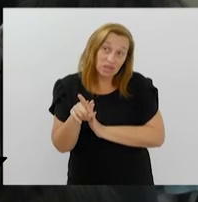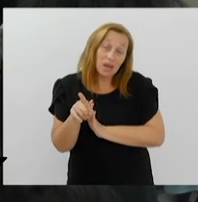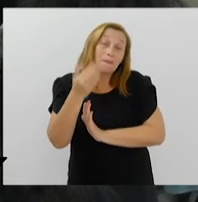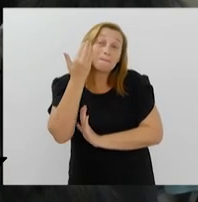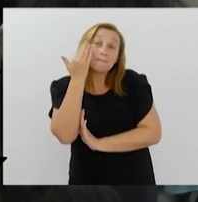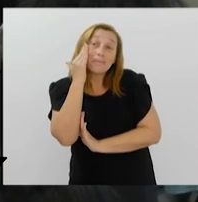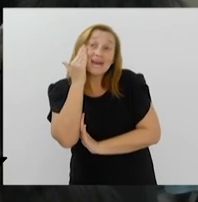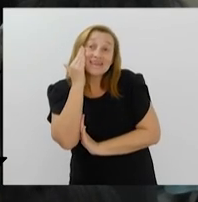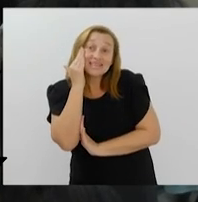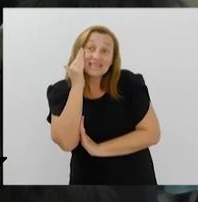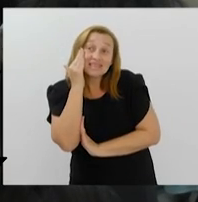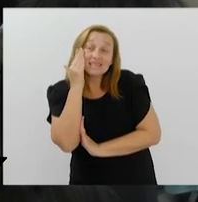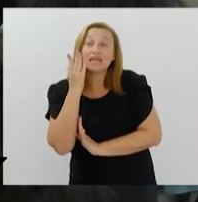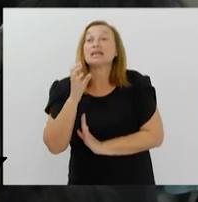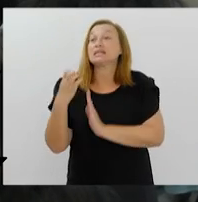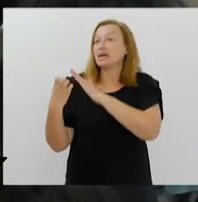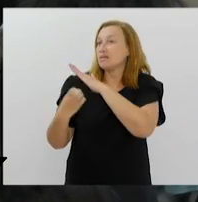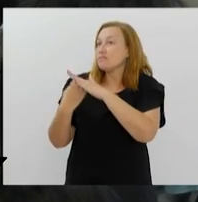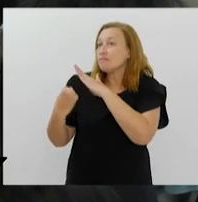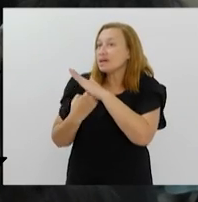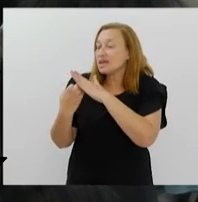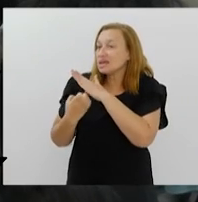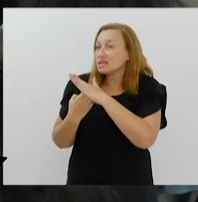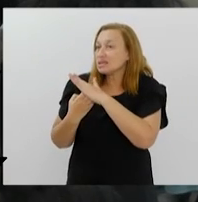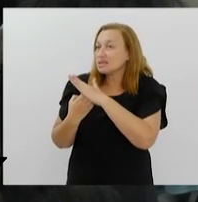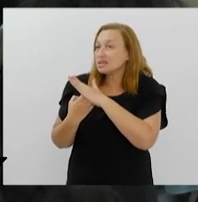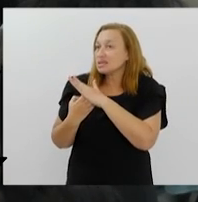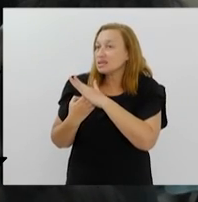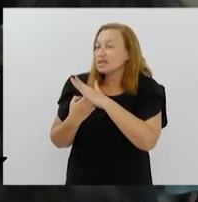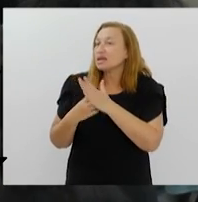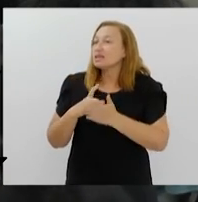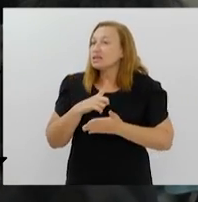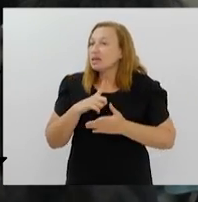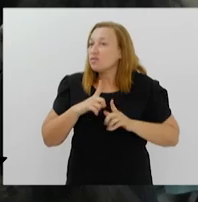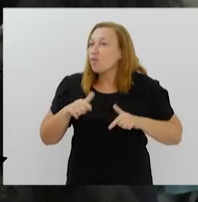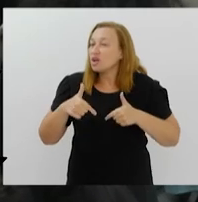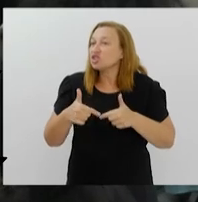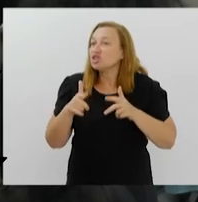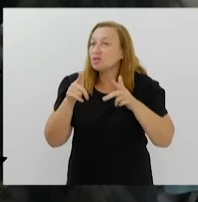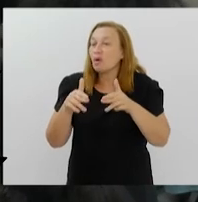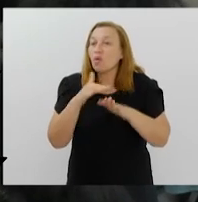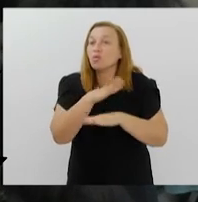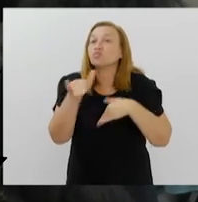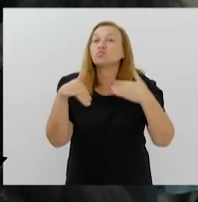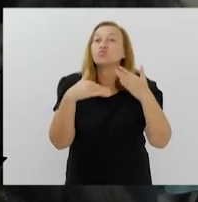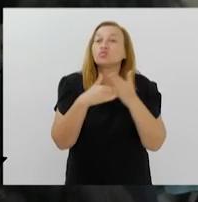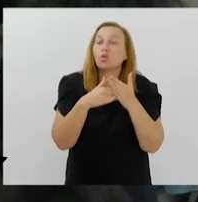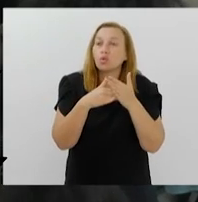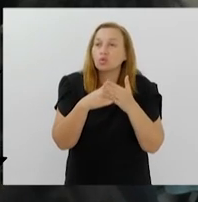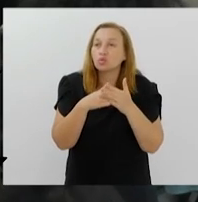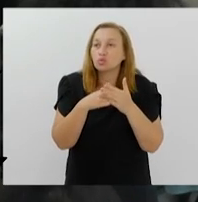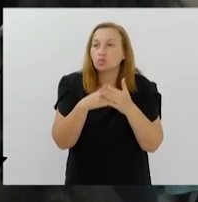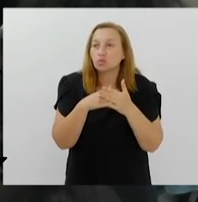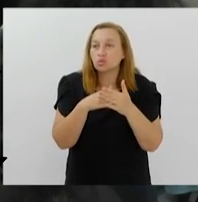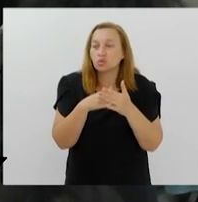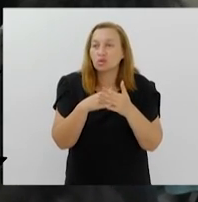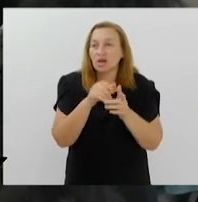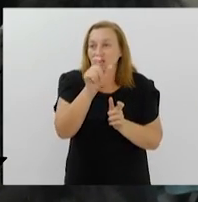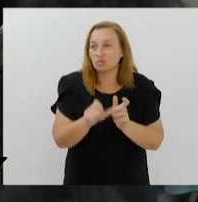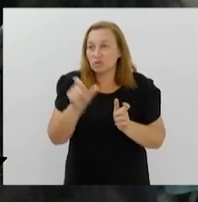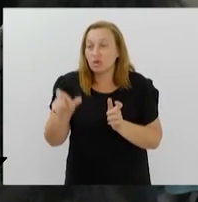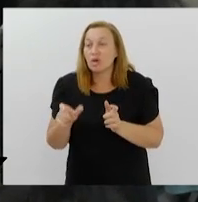entender se a empresa fez teve essa mesma atitude com todos os beneficiários Eu apenas